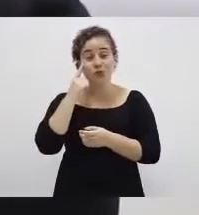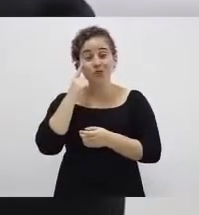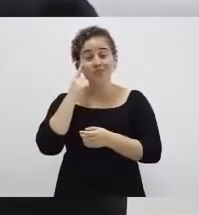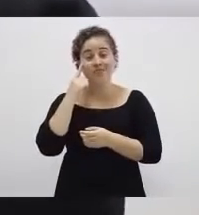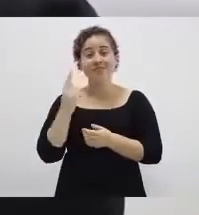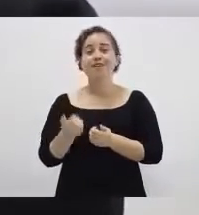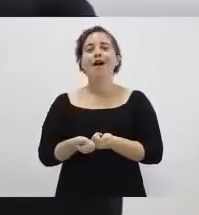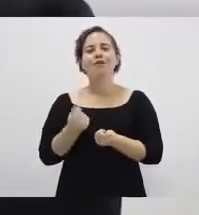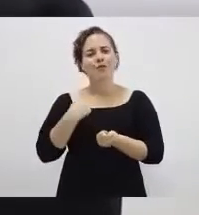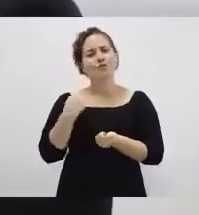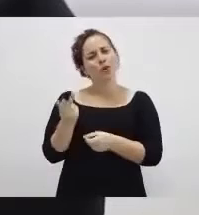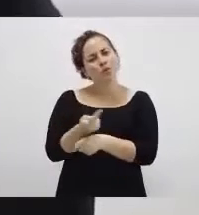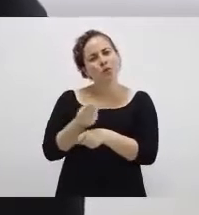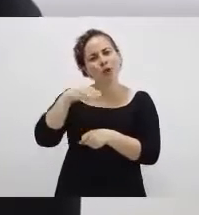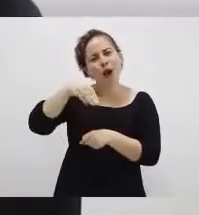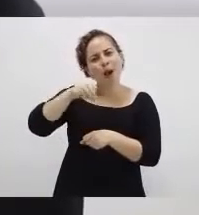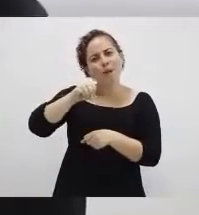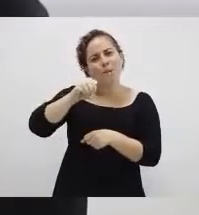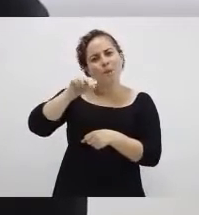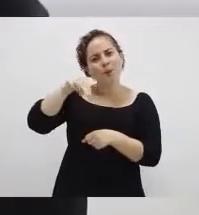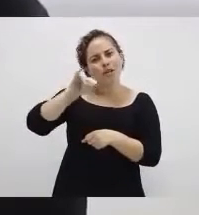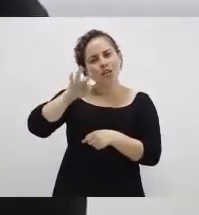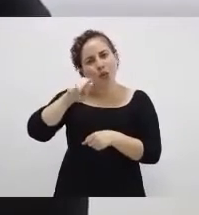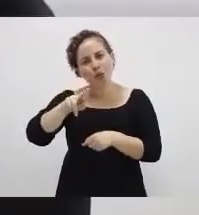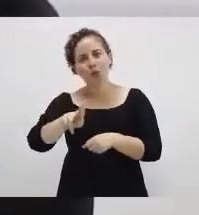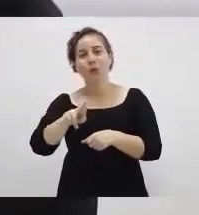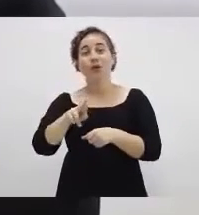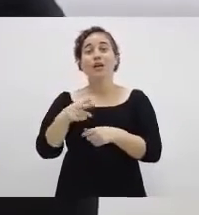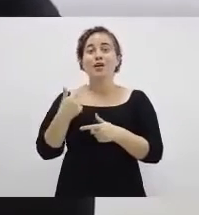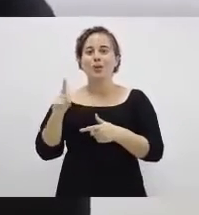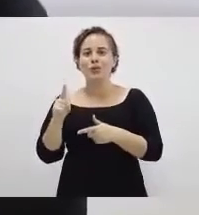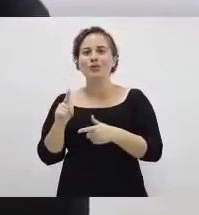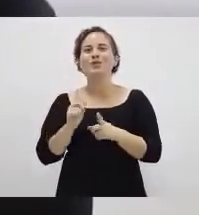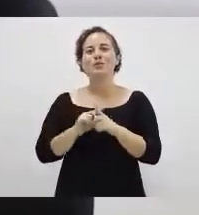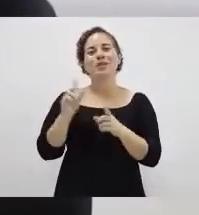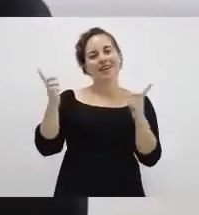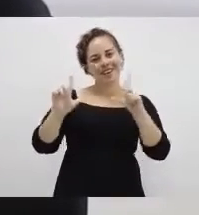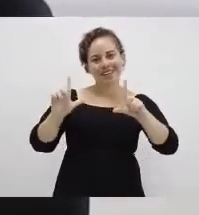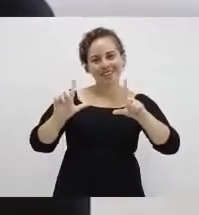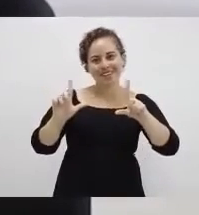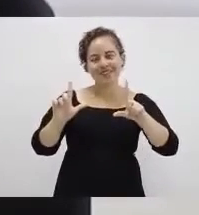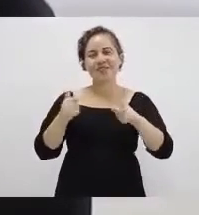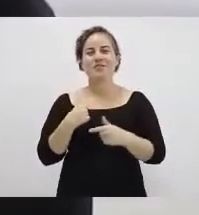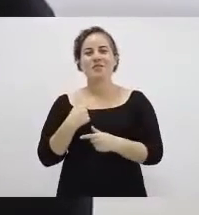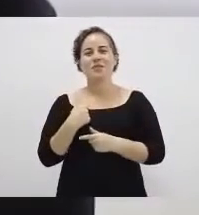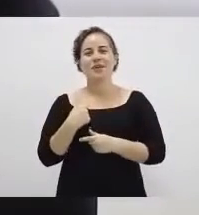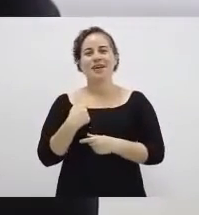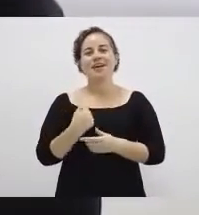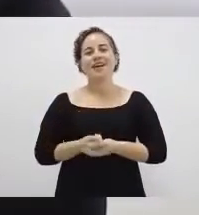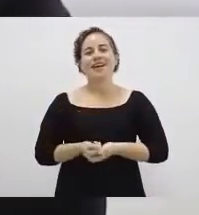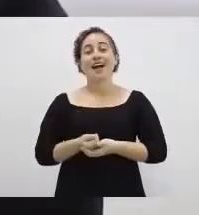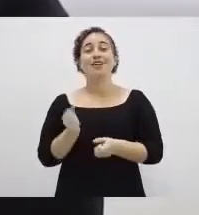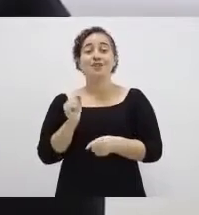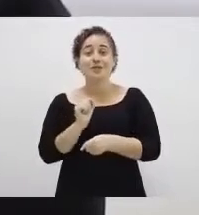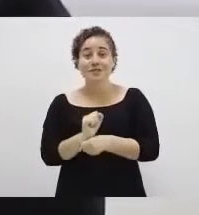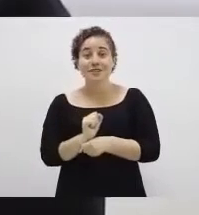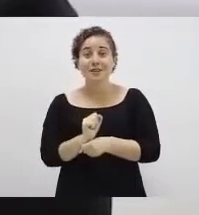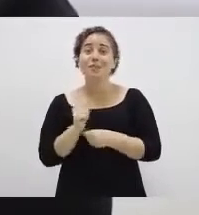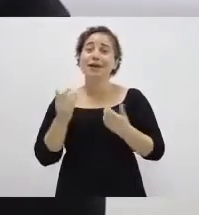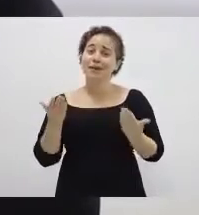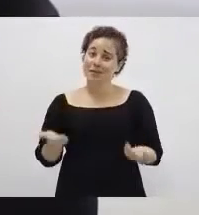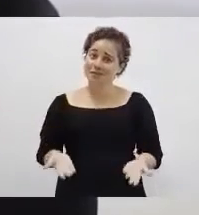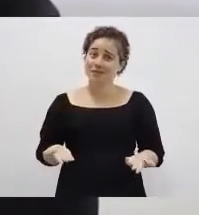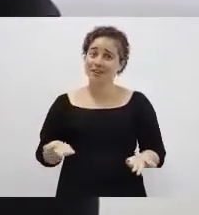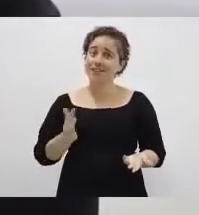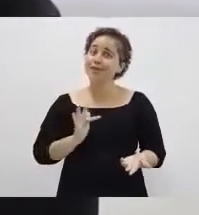tirar com os monitores e no fórum de dúvidas da nossa ferramenta também. A gente se encontra por aqui, a gente para por aqui e